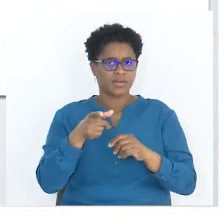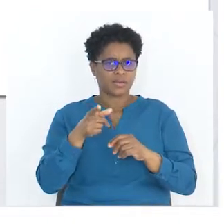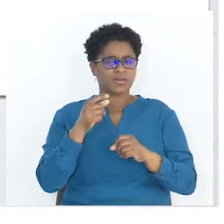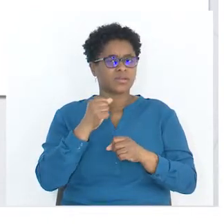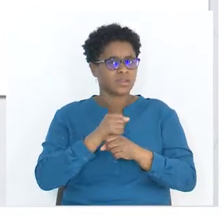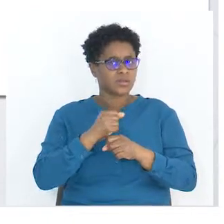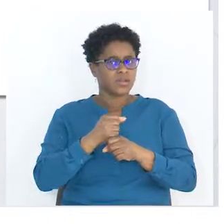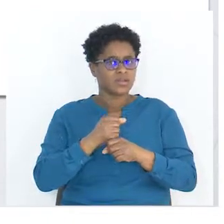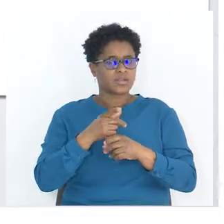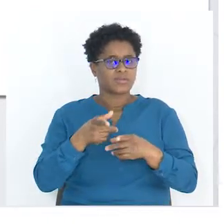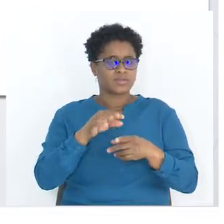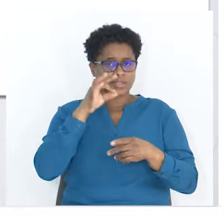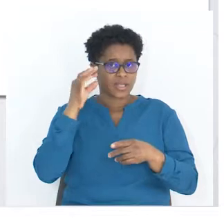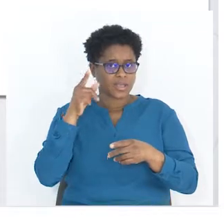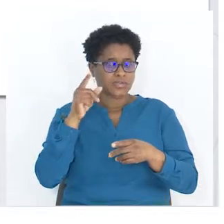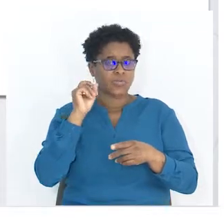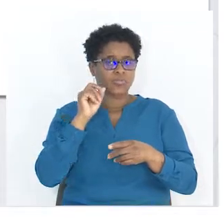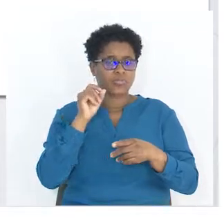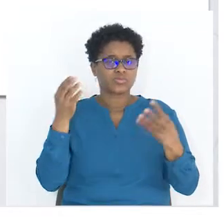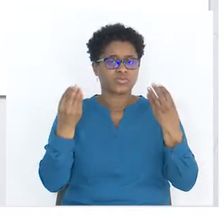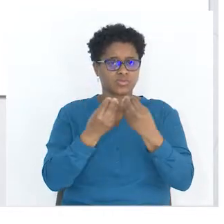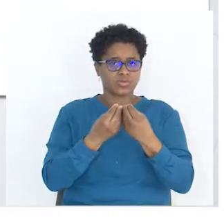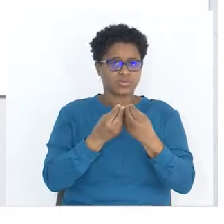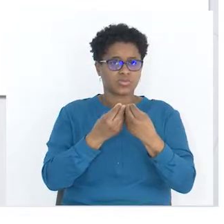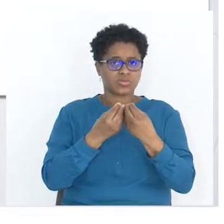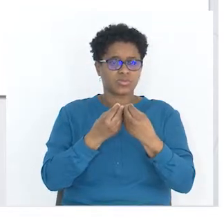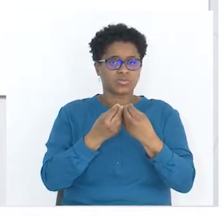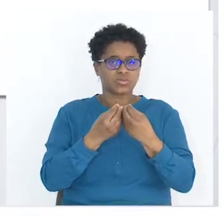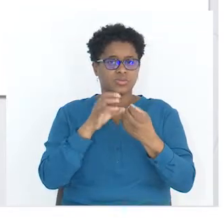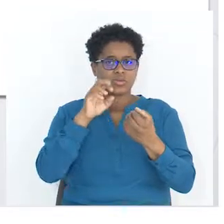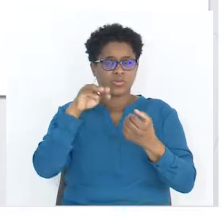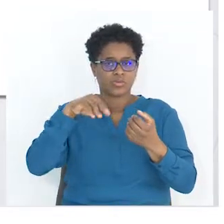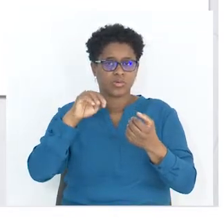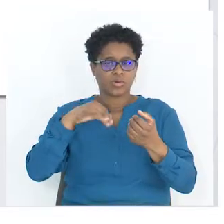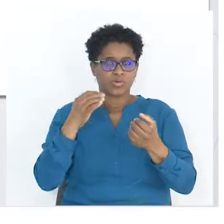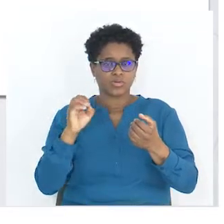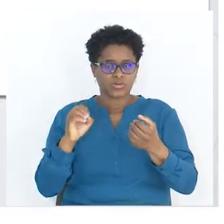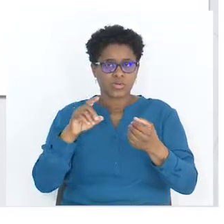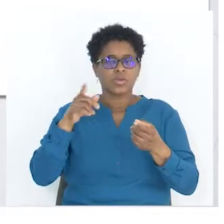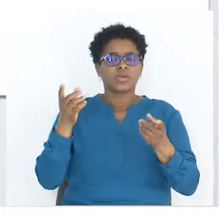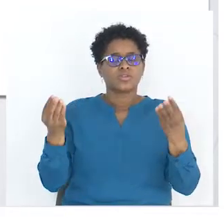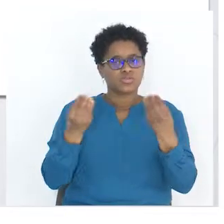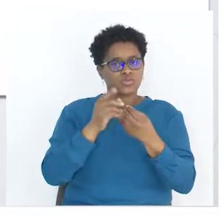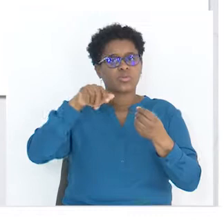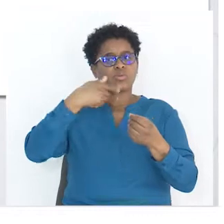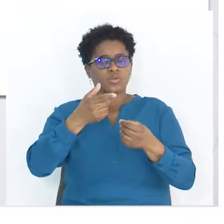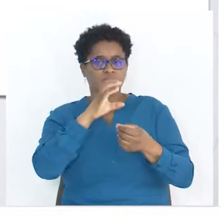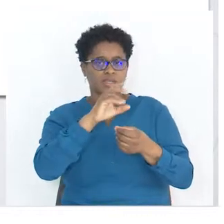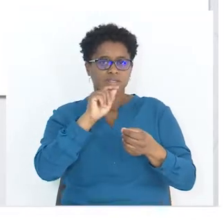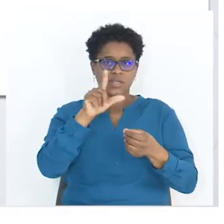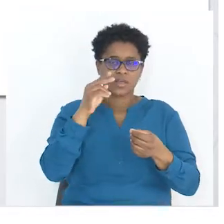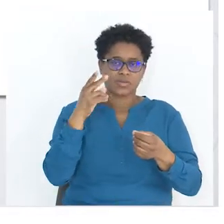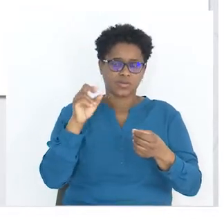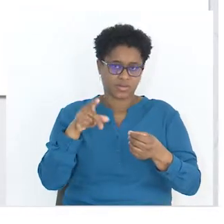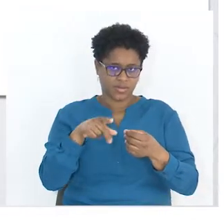através da sinapse, o ponto de junção dos neurônios com outras células. A